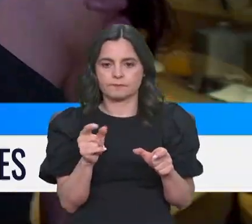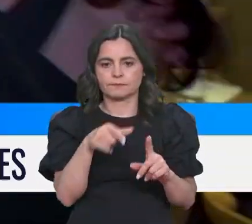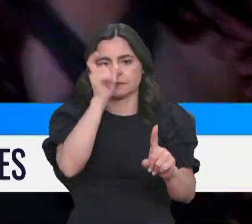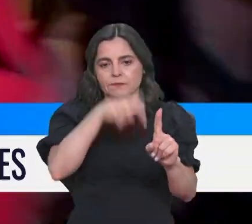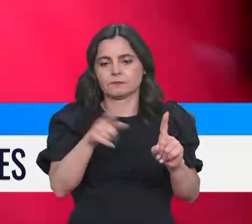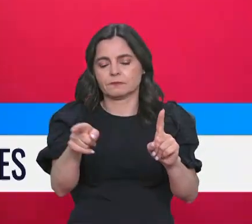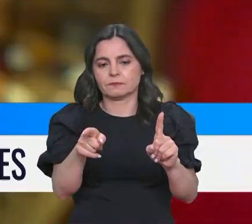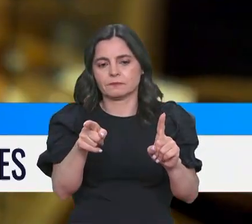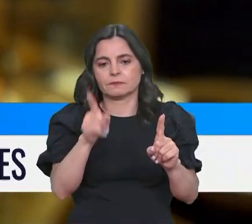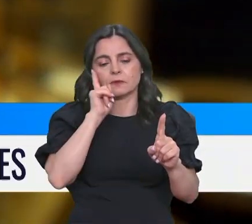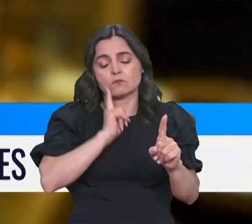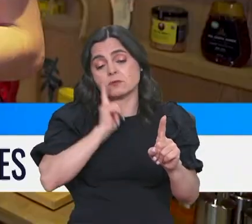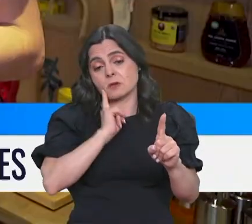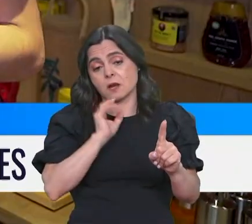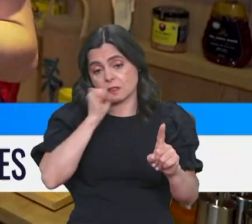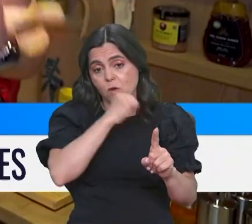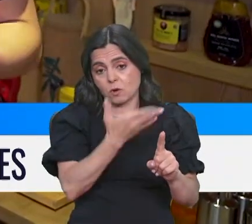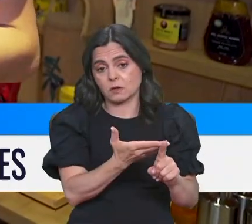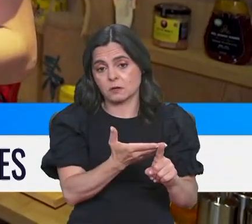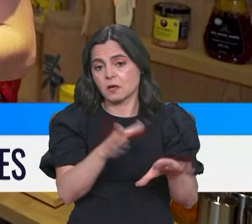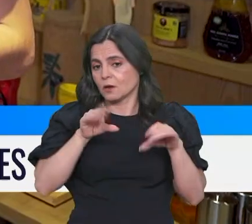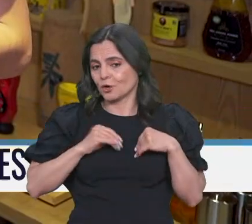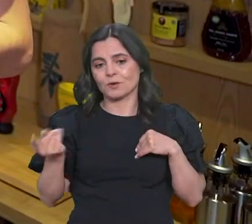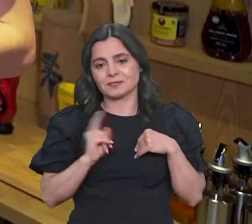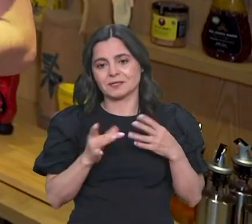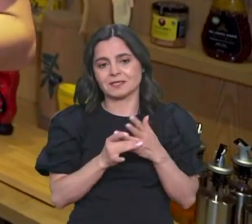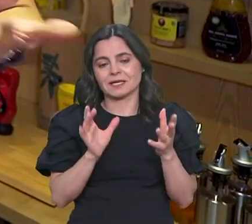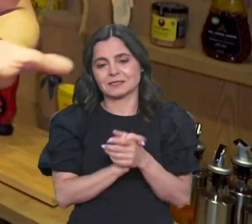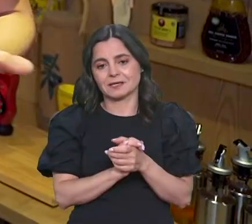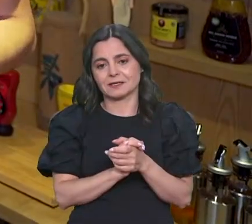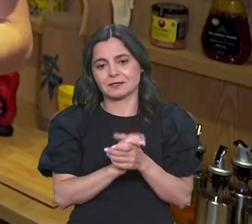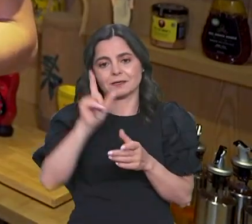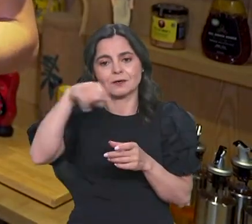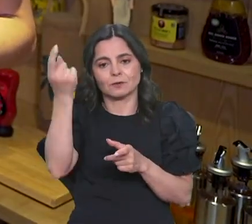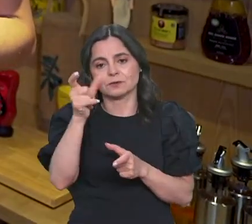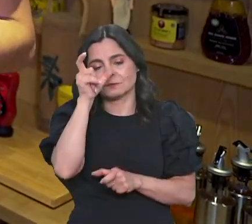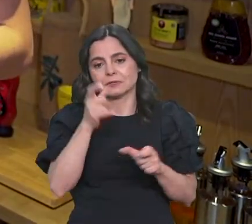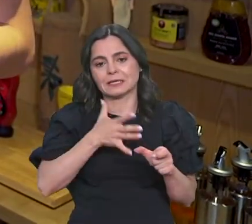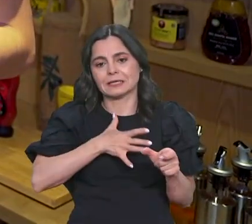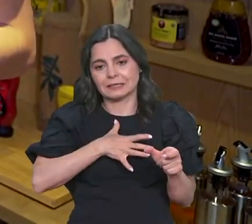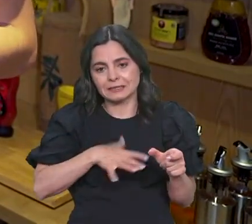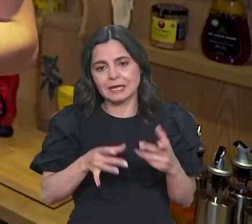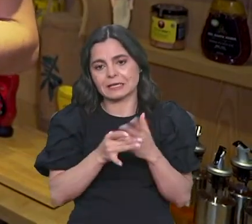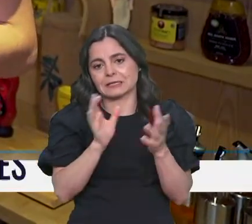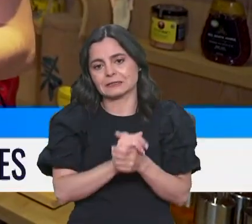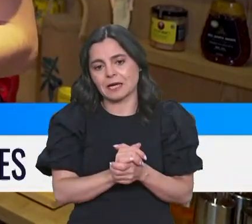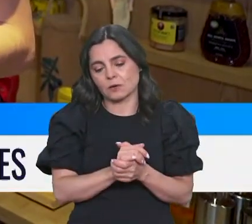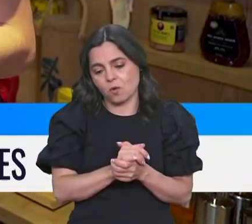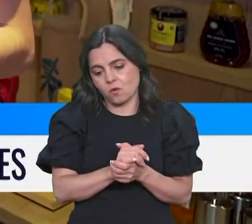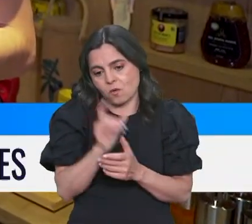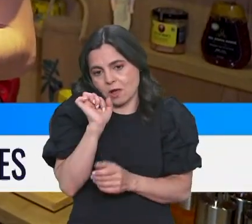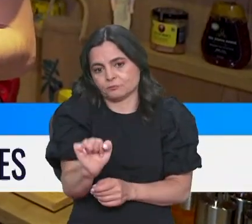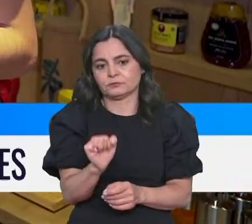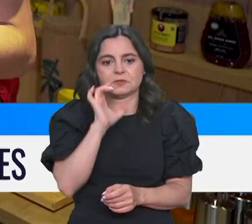obviamente, como cidadã taiwanesa, ela não aceita casar com outra nacionalidade. Ela quer casar com a nacionalidade dela, que é a taiwanesa. E